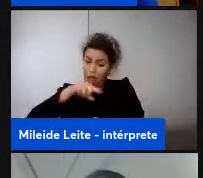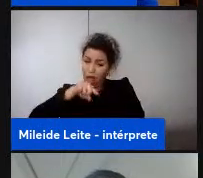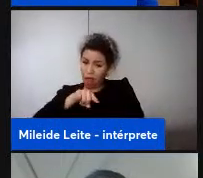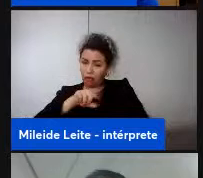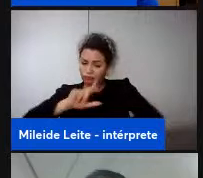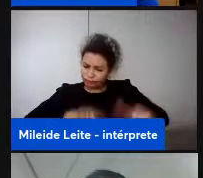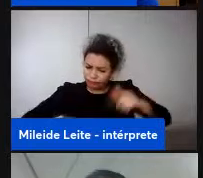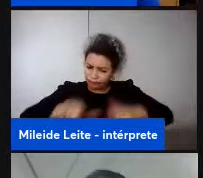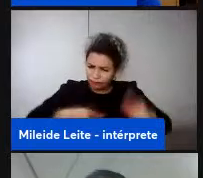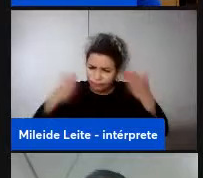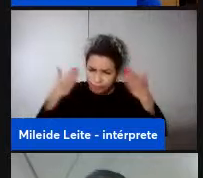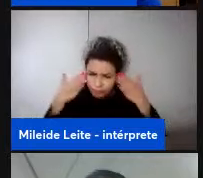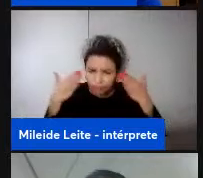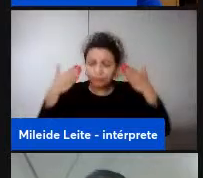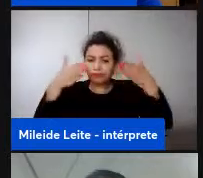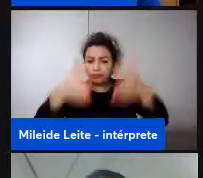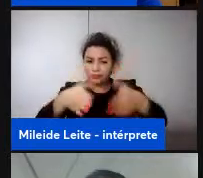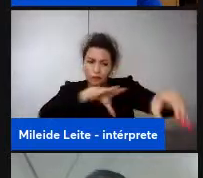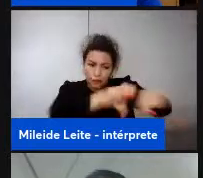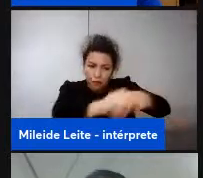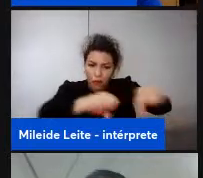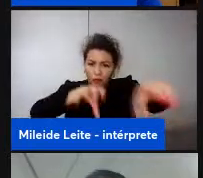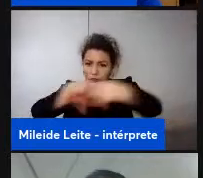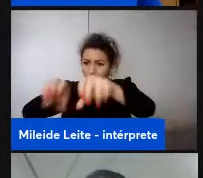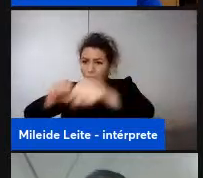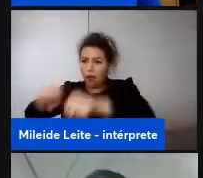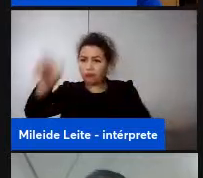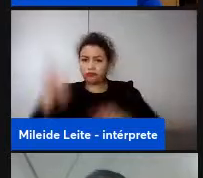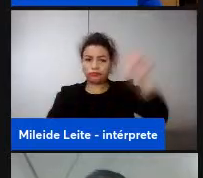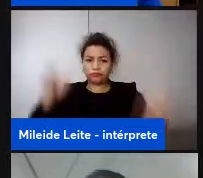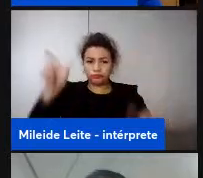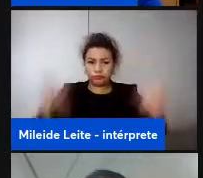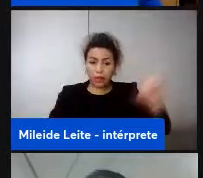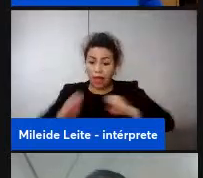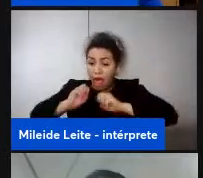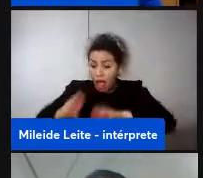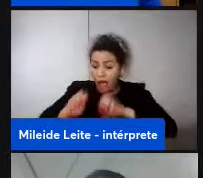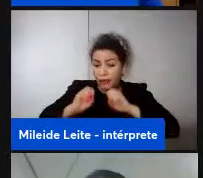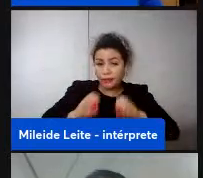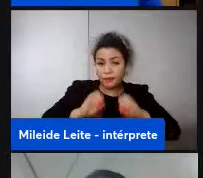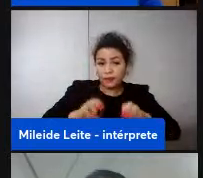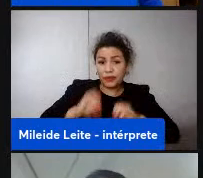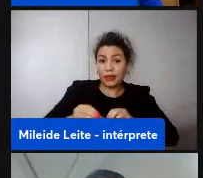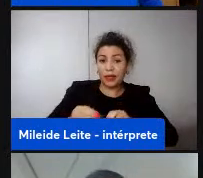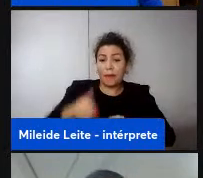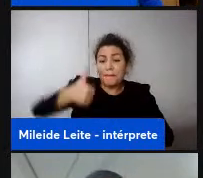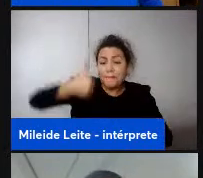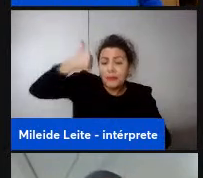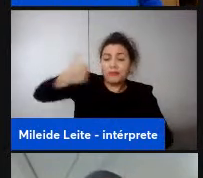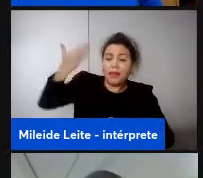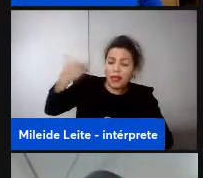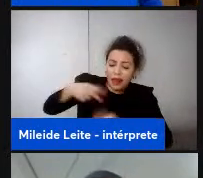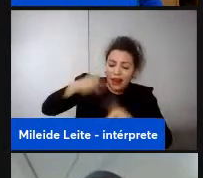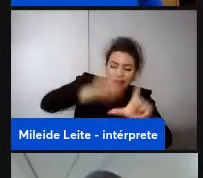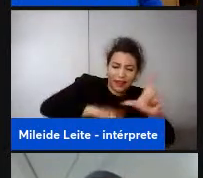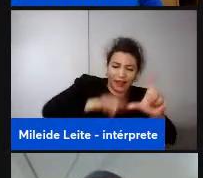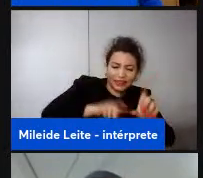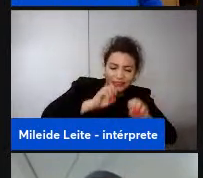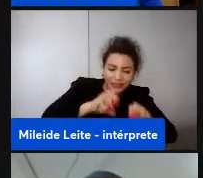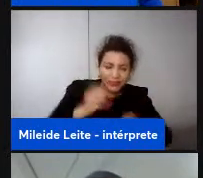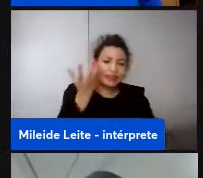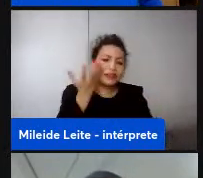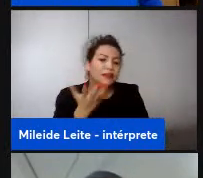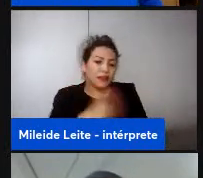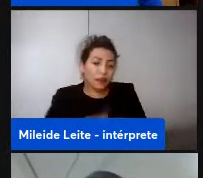trabalhar especificamente formando as pessoas que vão ensinar as primeiras letras para as crianças, né,